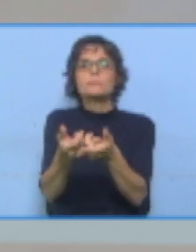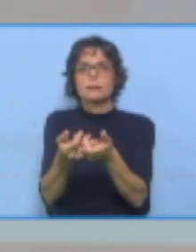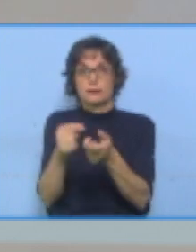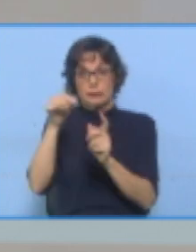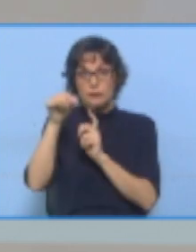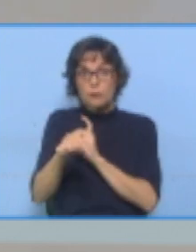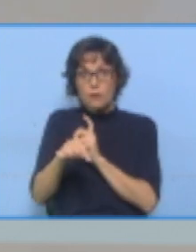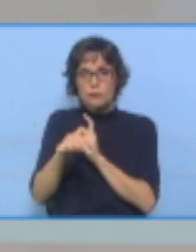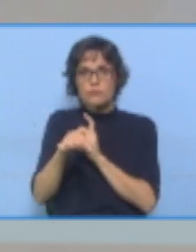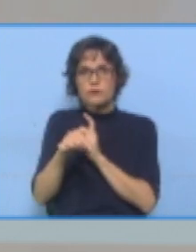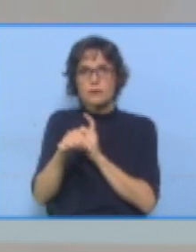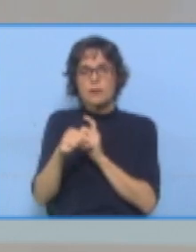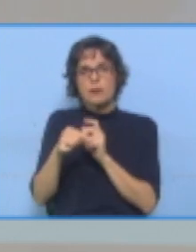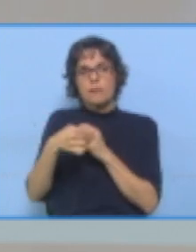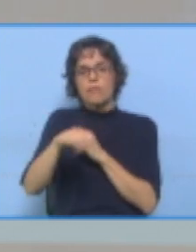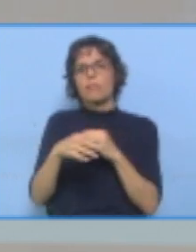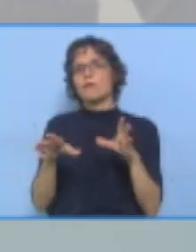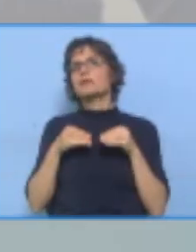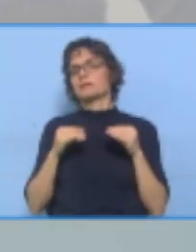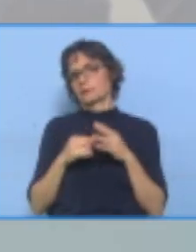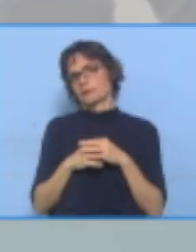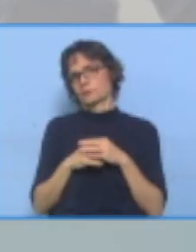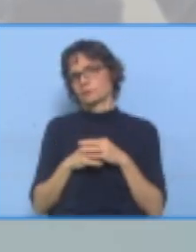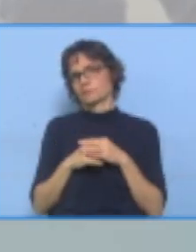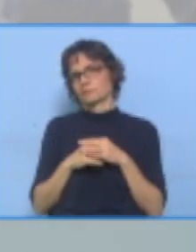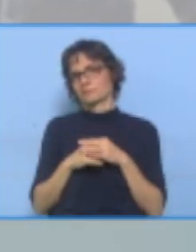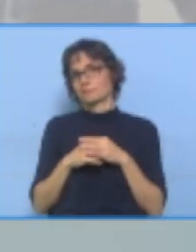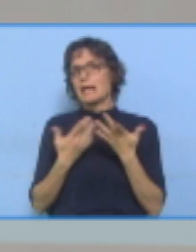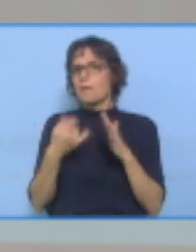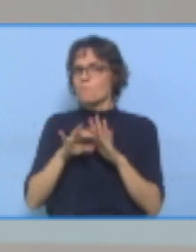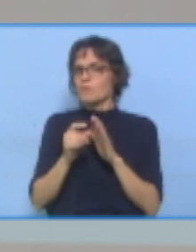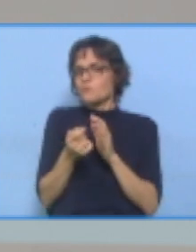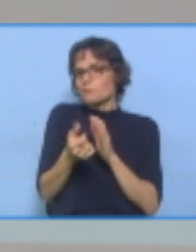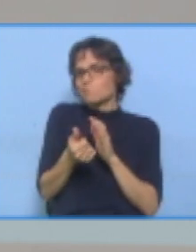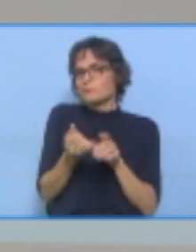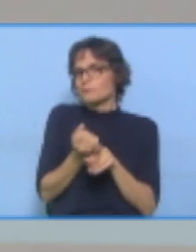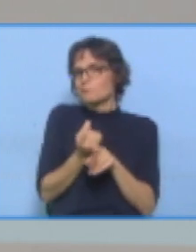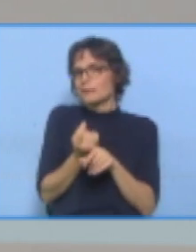nós compactuamos. E muitas vezes dizemos isto passa. Exato, e são pequeninas.